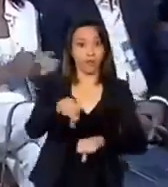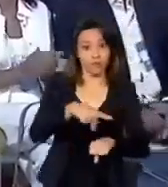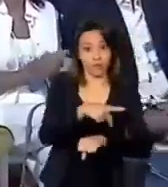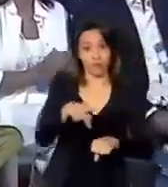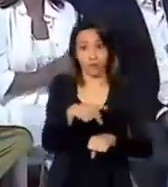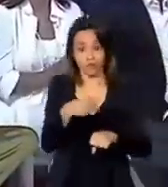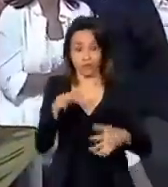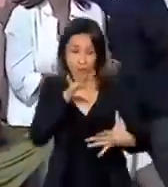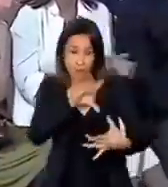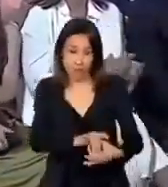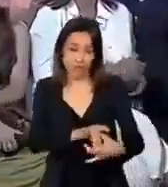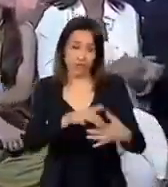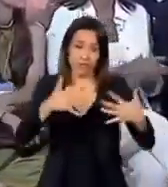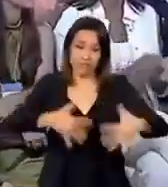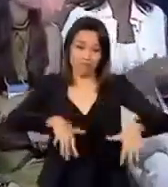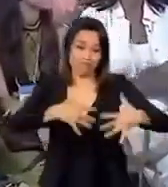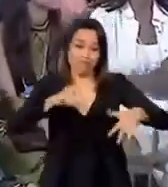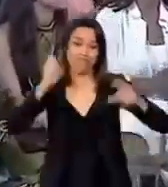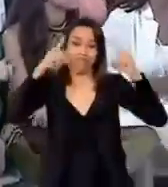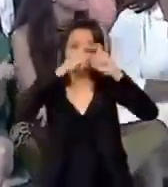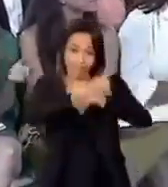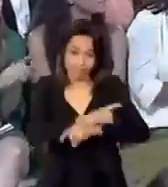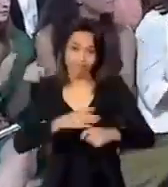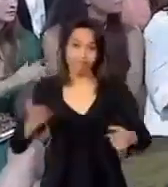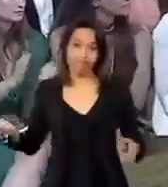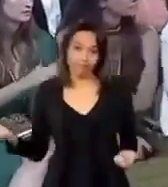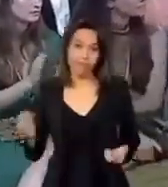pessoas que têm coração.